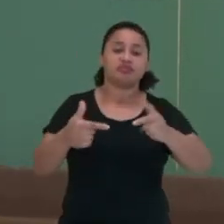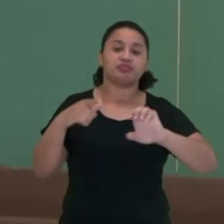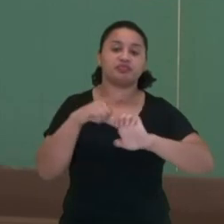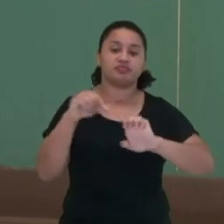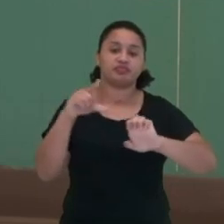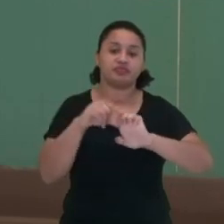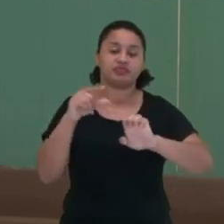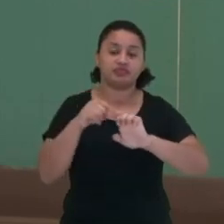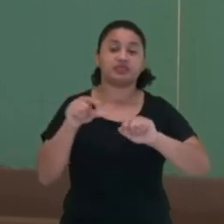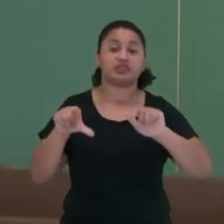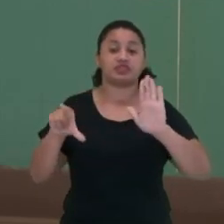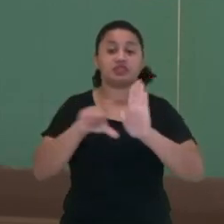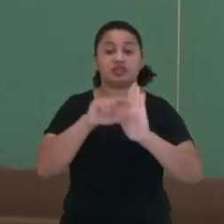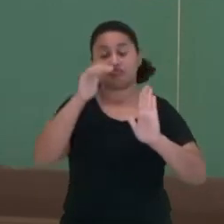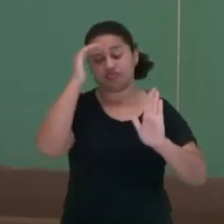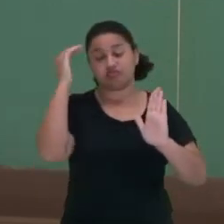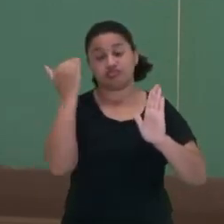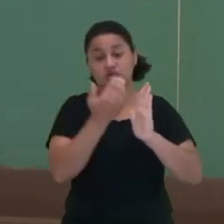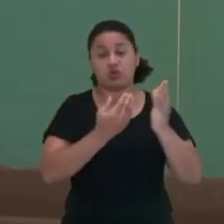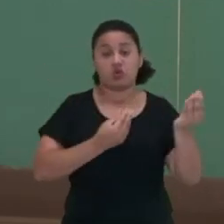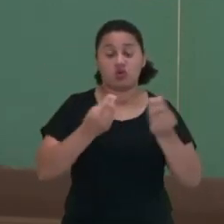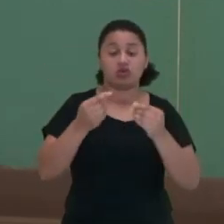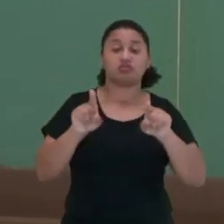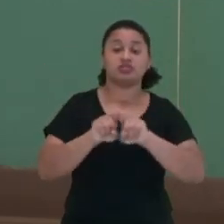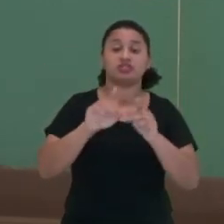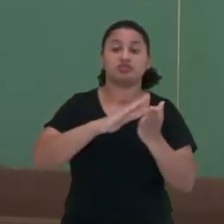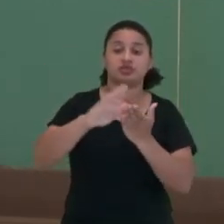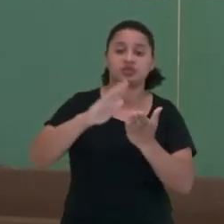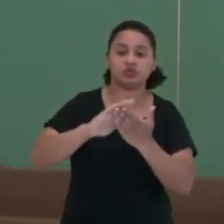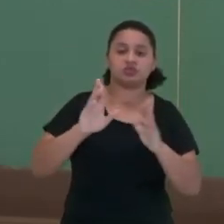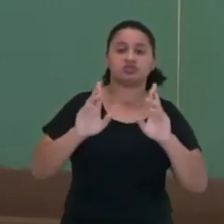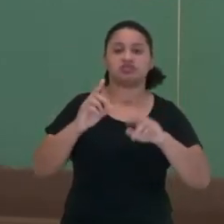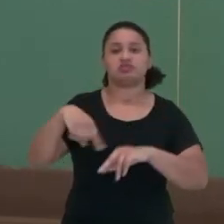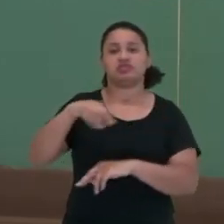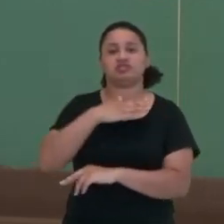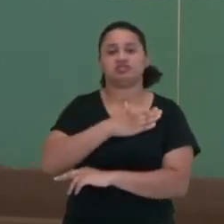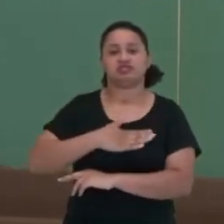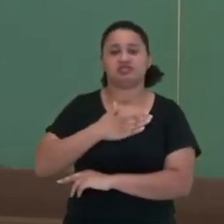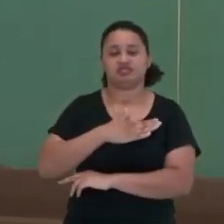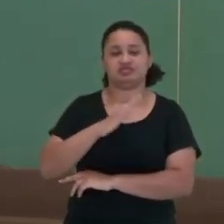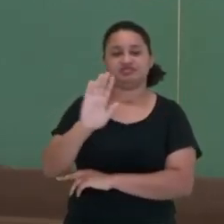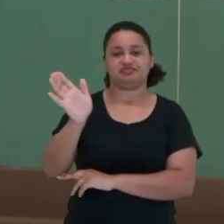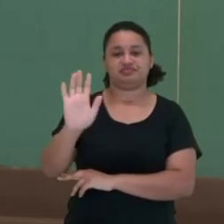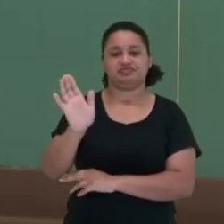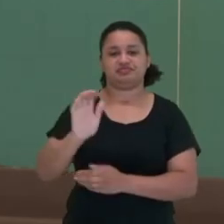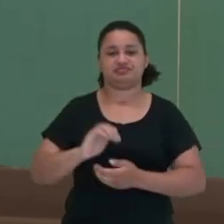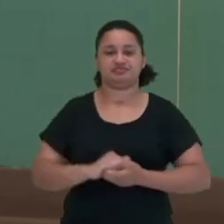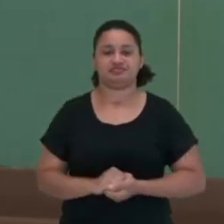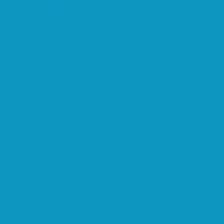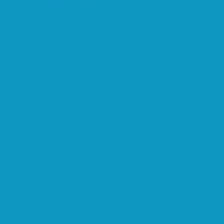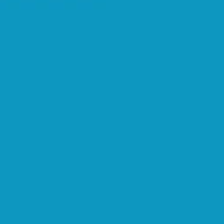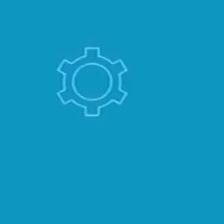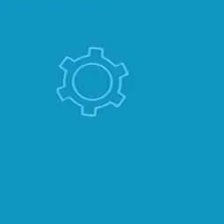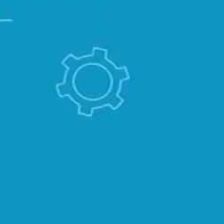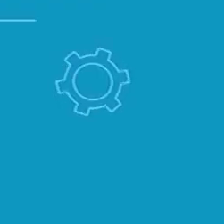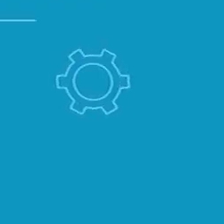dessa formalização do empreendimento e sobre os custos. Espero que vocês tenham gostado e até breve, pessoal.